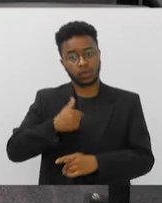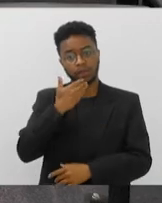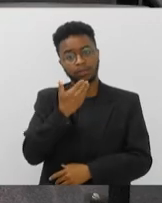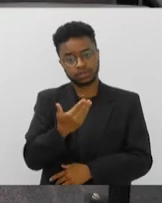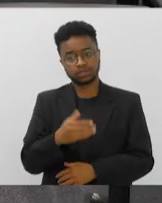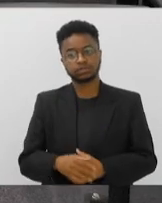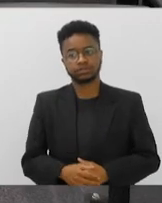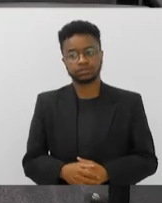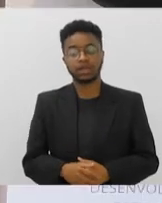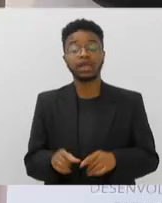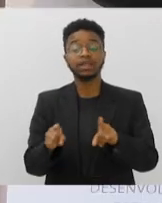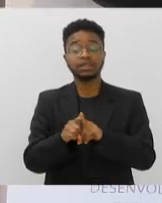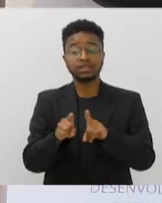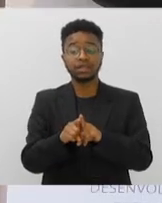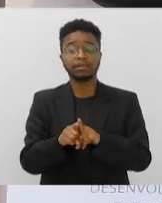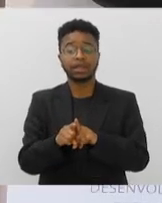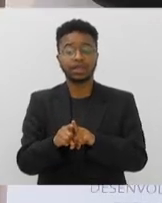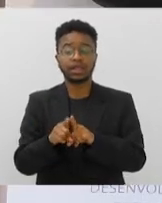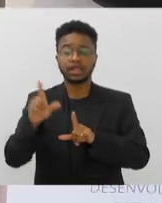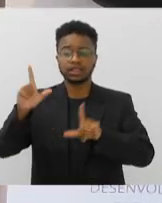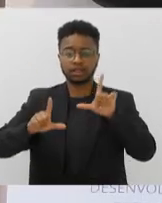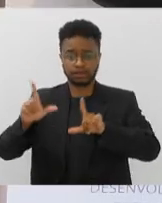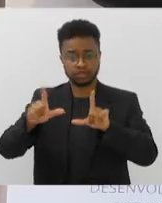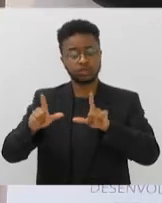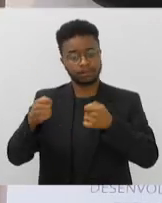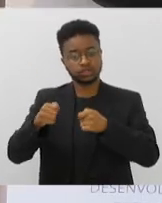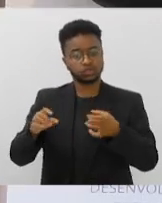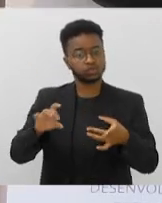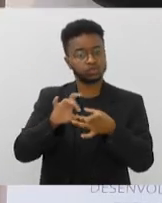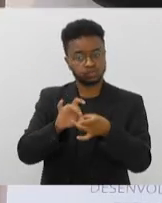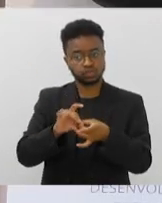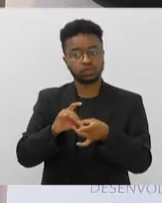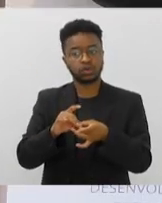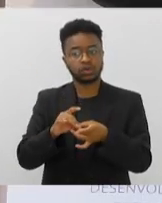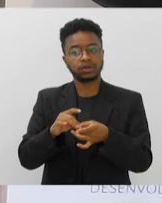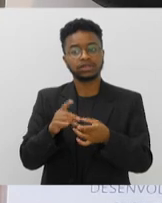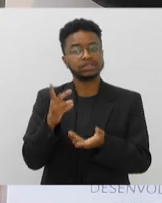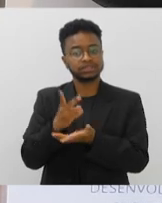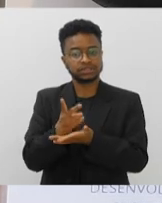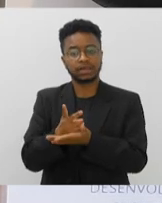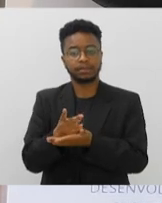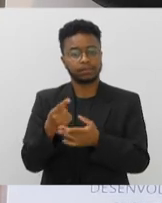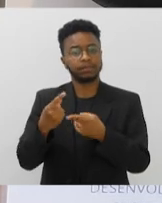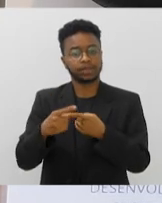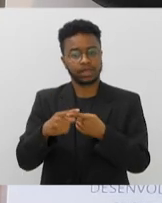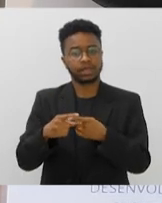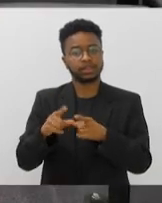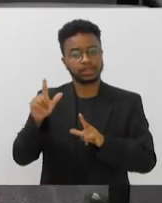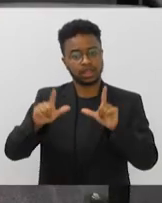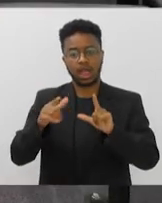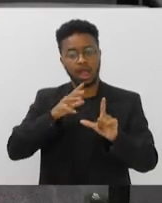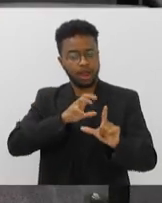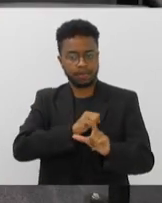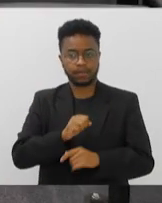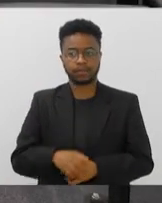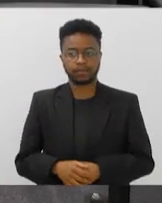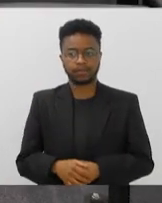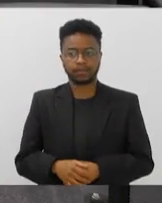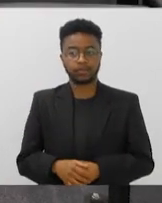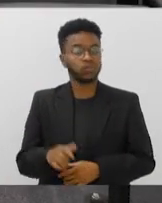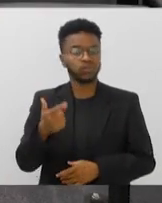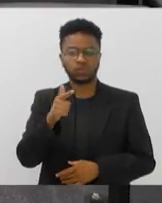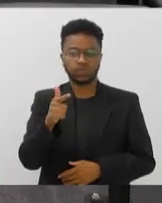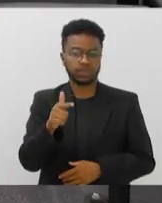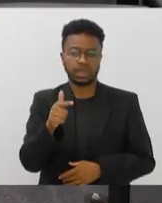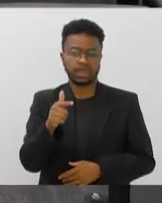solicitando a imprensa como parira tudo que vocês forem fazer Olha impra que a gente não tem uma Imprensa em Parati que não seja